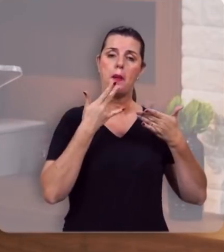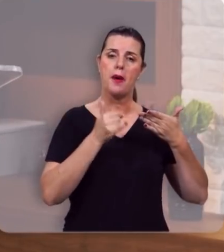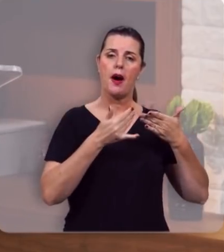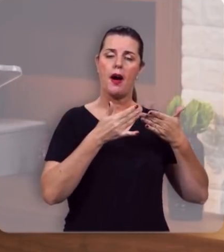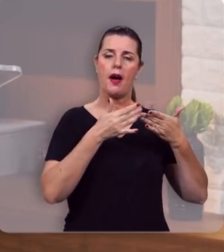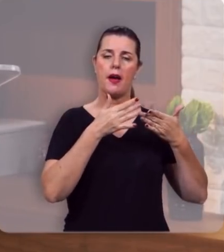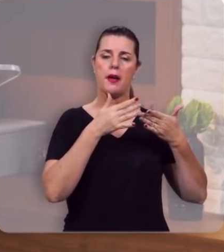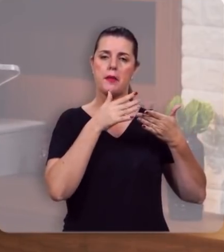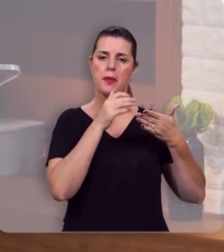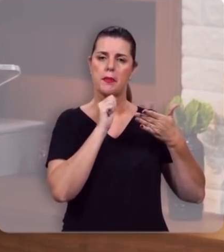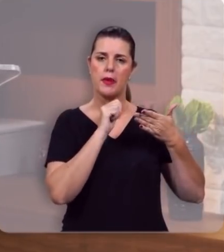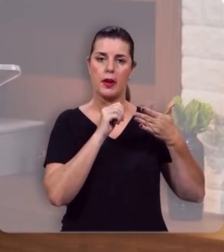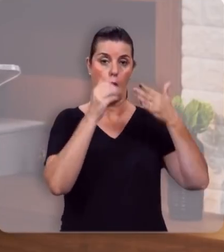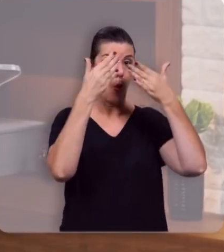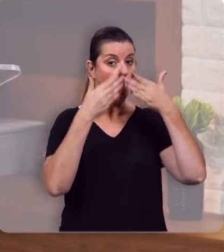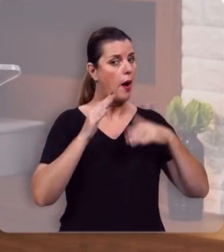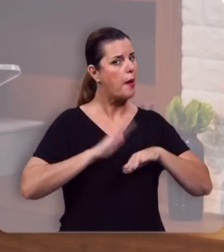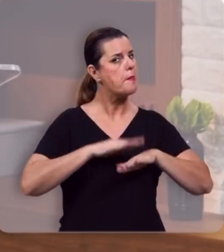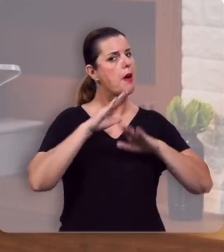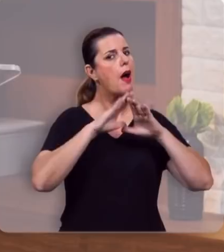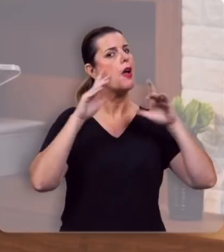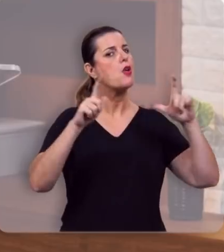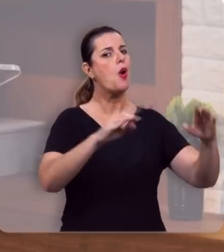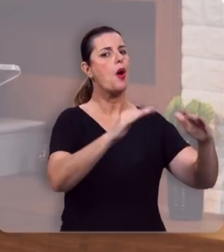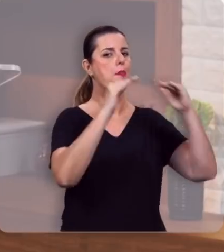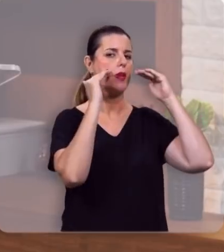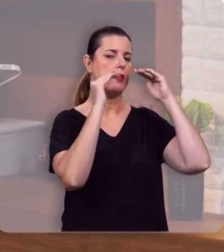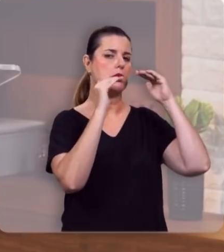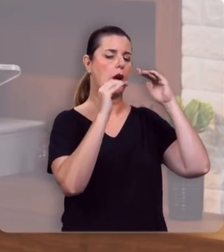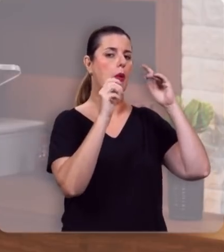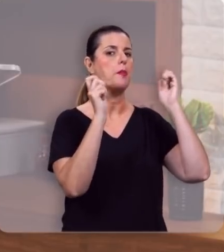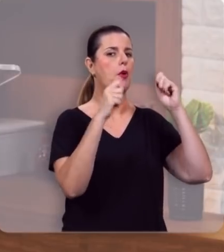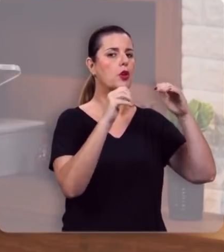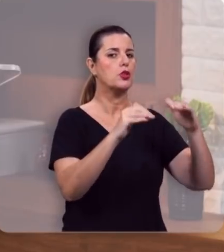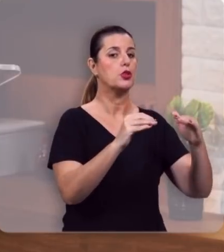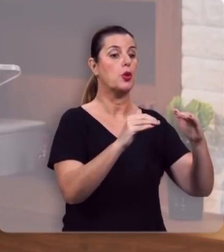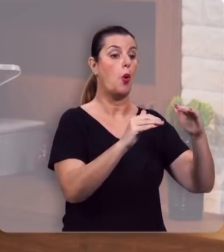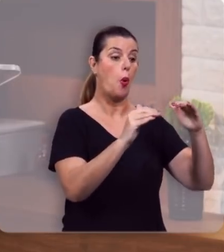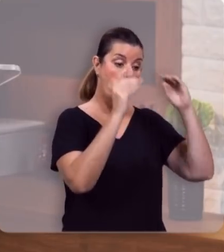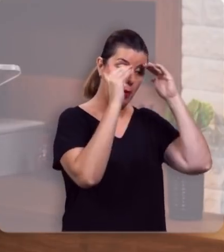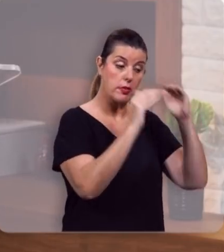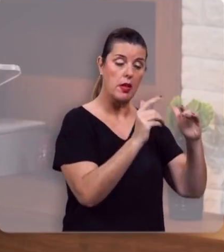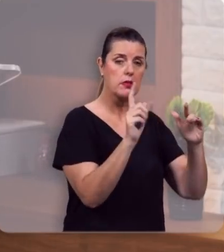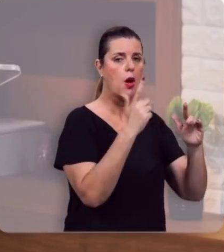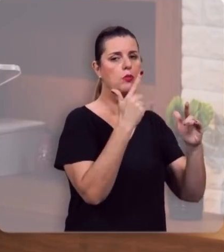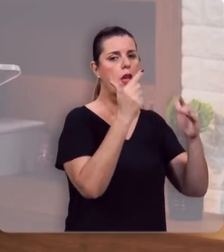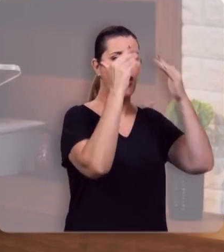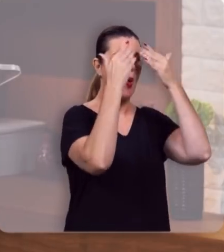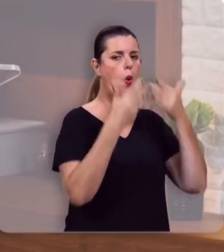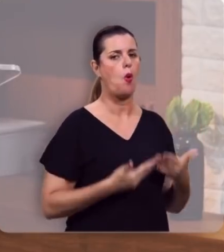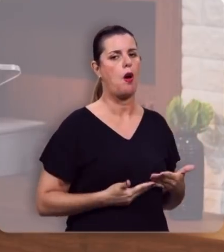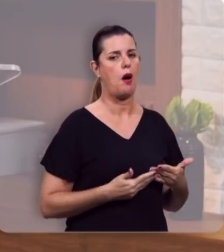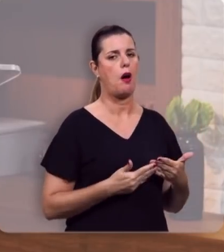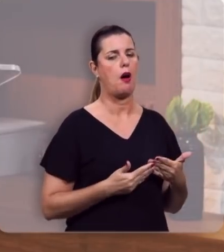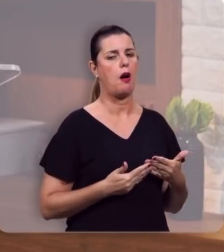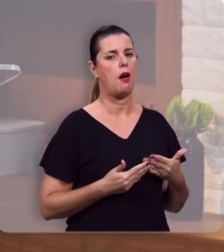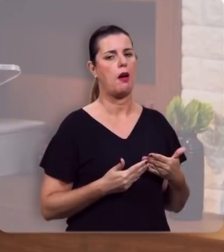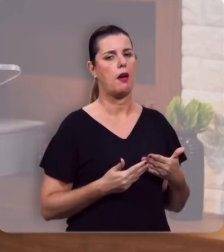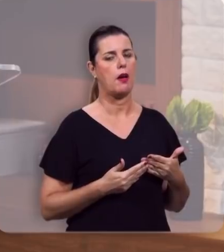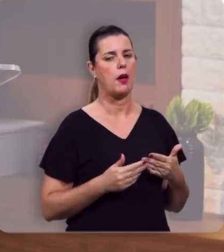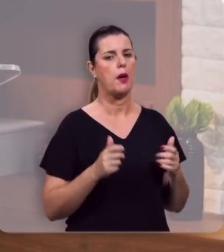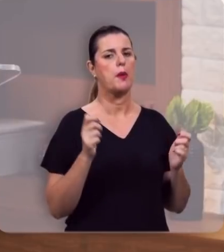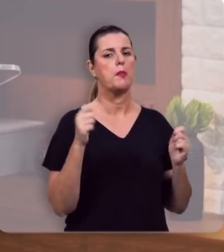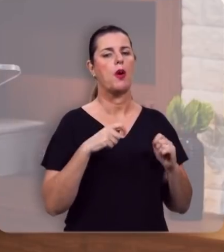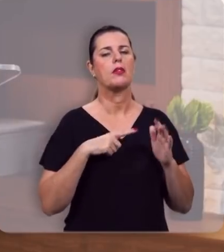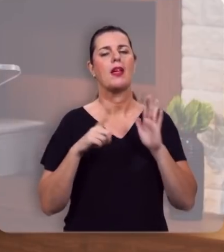mãe. Honrar é mais do que obedecer. É possível obedecer e não honrar. É possível ser